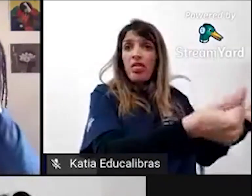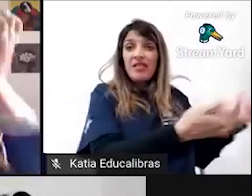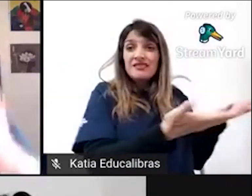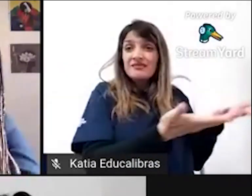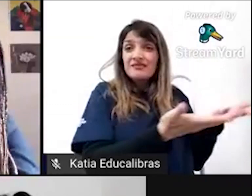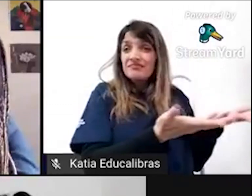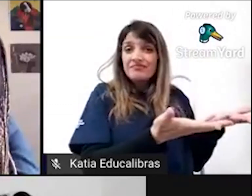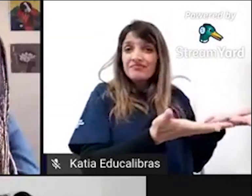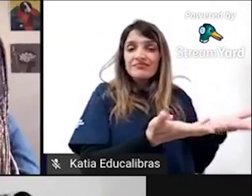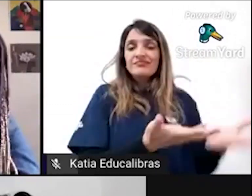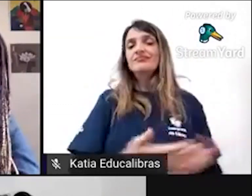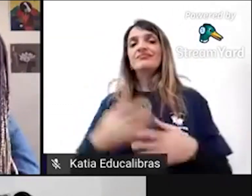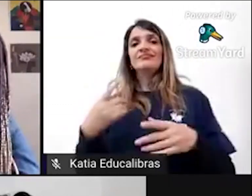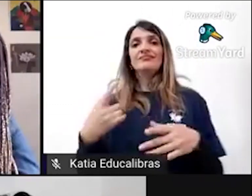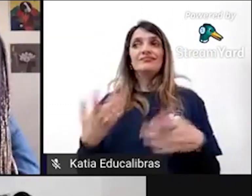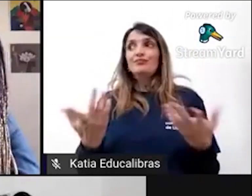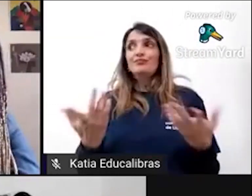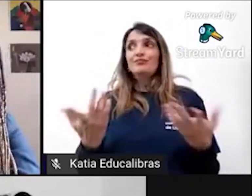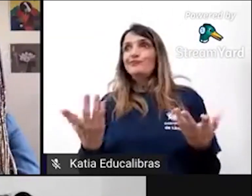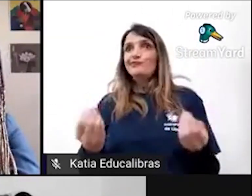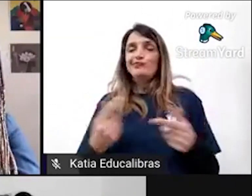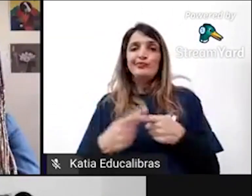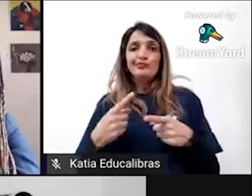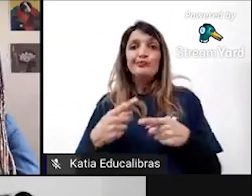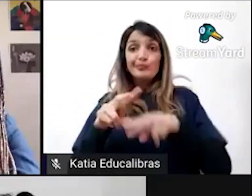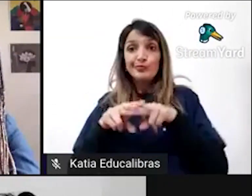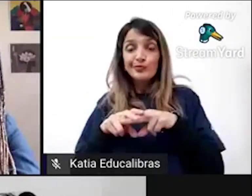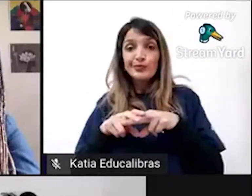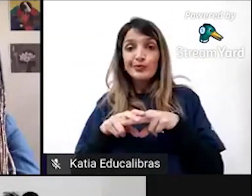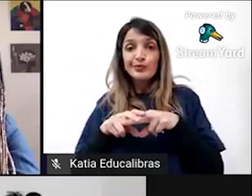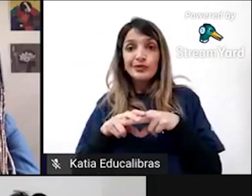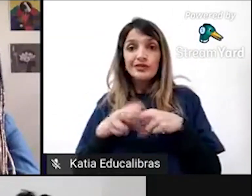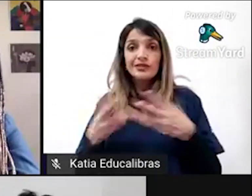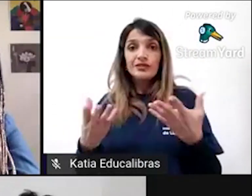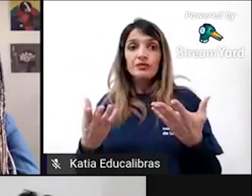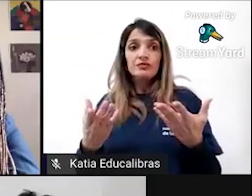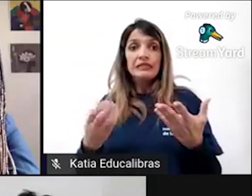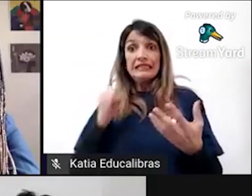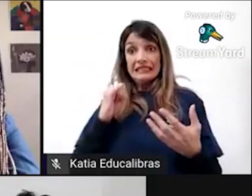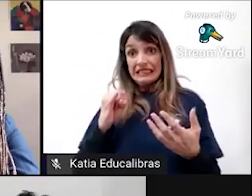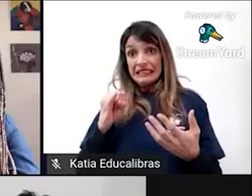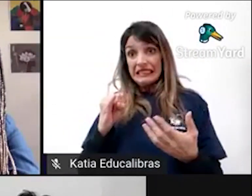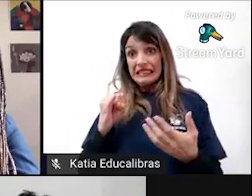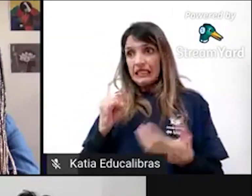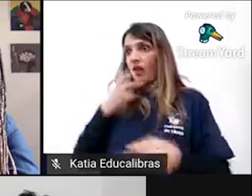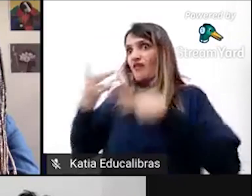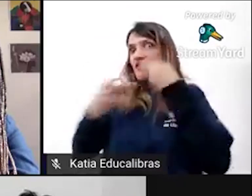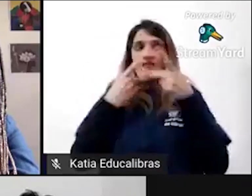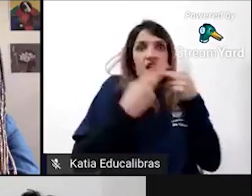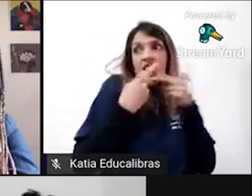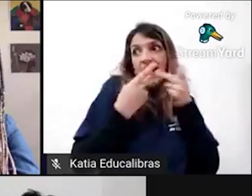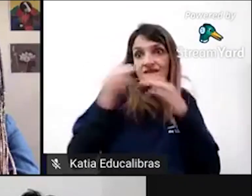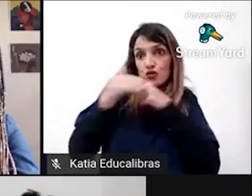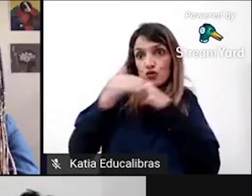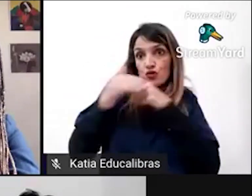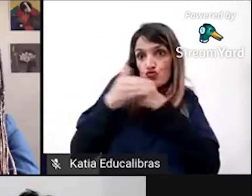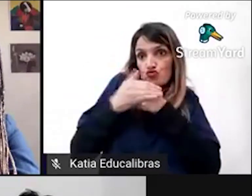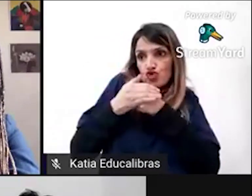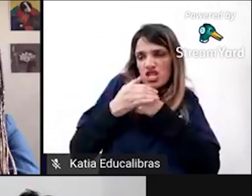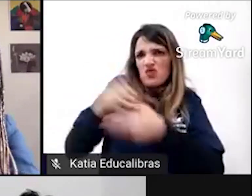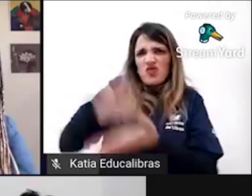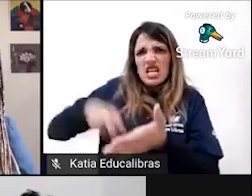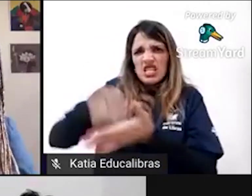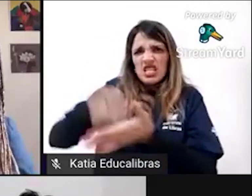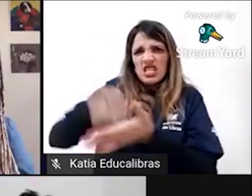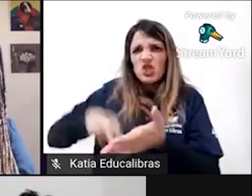língua, porque até por isso, se a gente fosse pego falando, a gente era castigado. E naquela